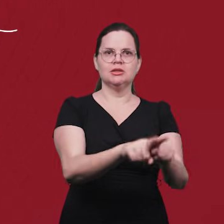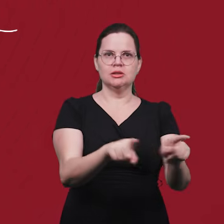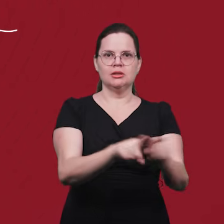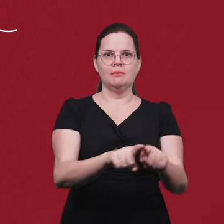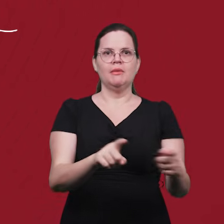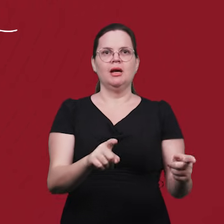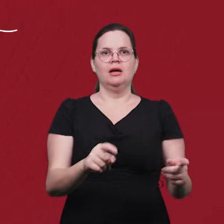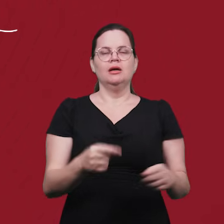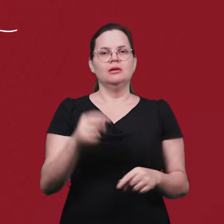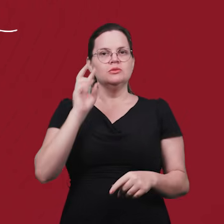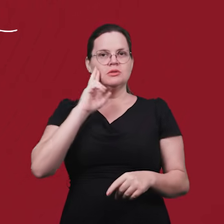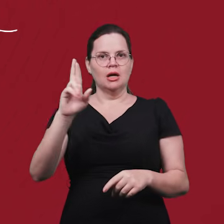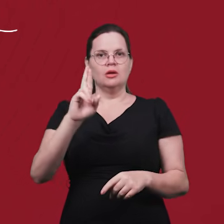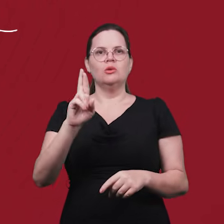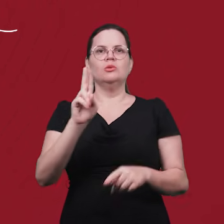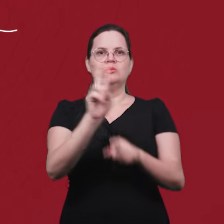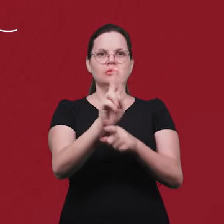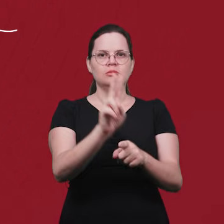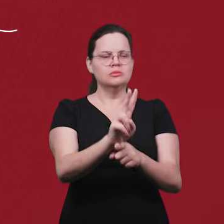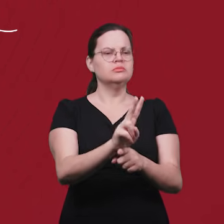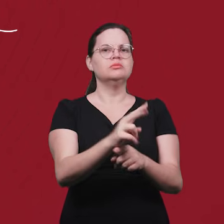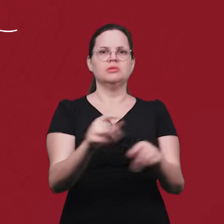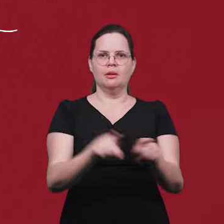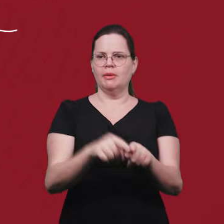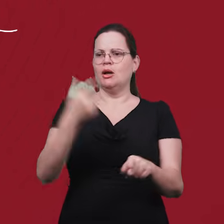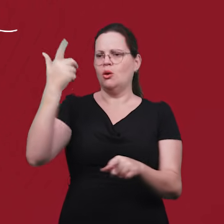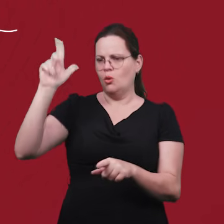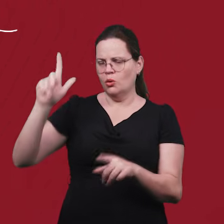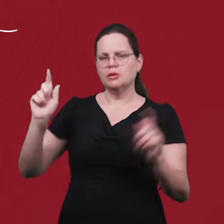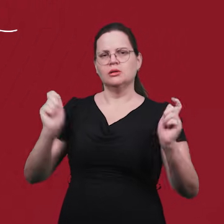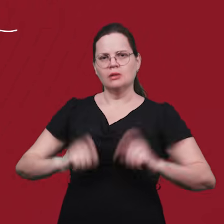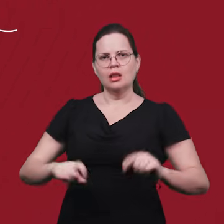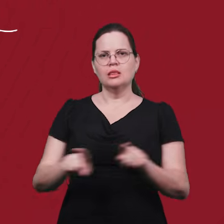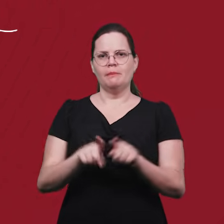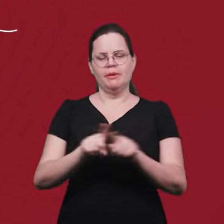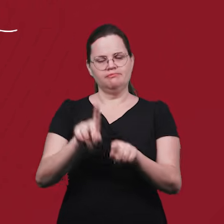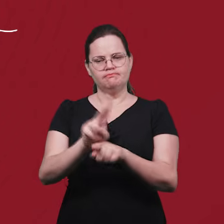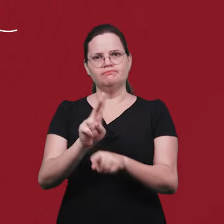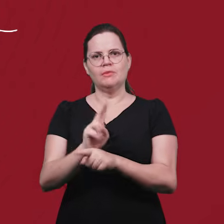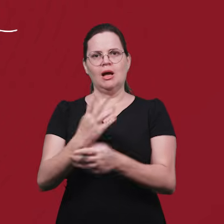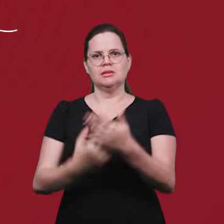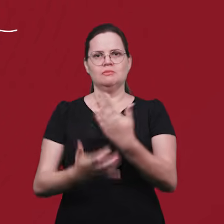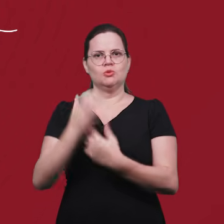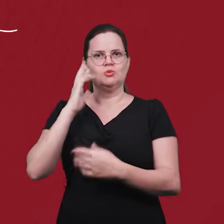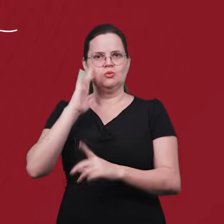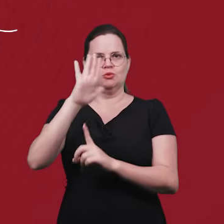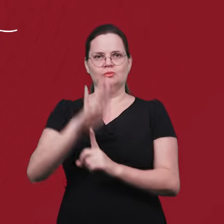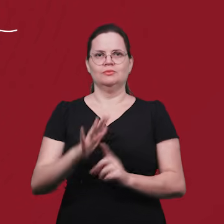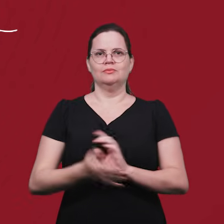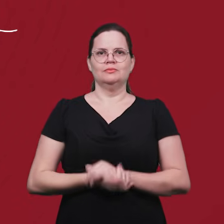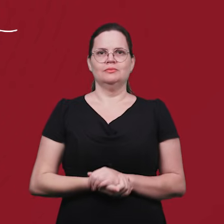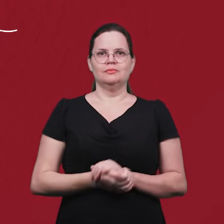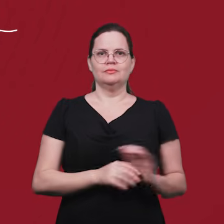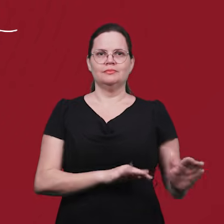Senhor guardou, assim, as igrejas também, né, os salões, templos, foram guardados, o Senhor pôs as mãos.